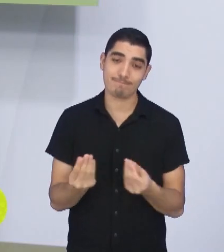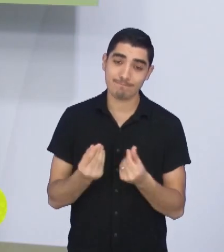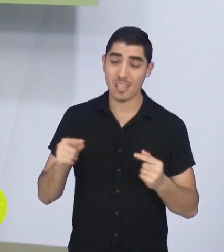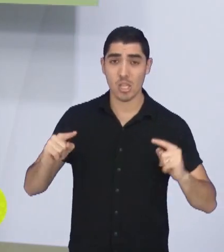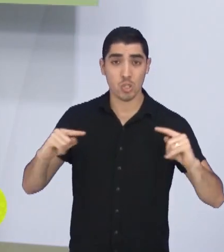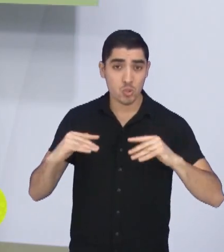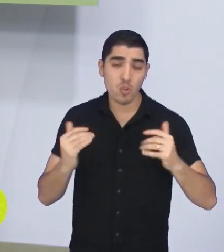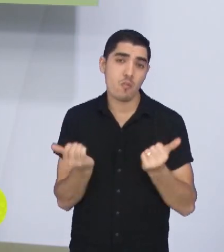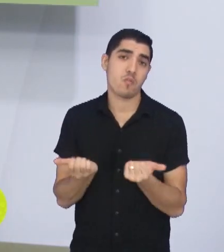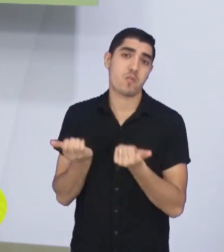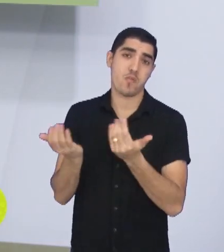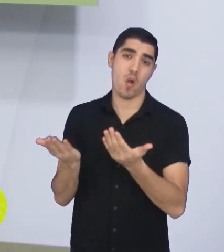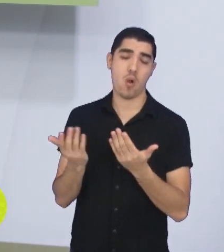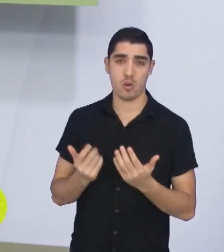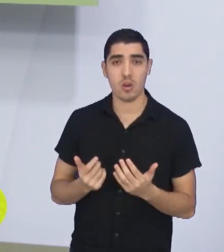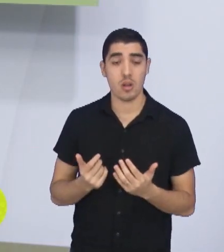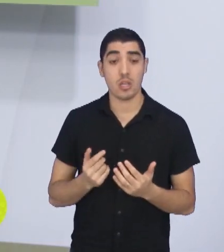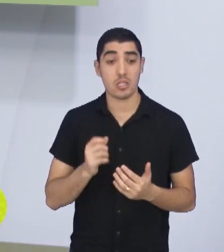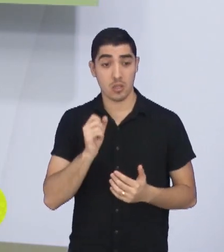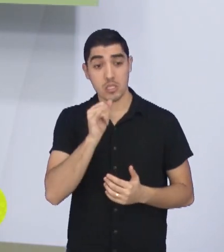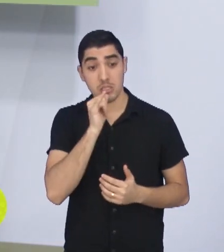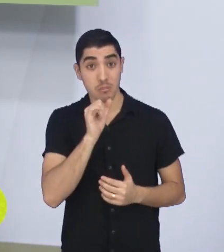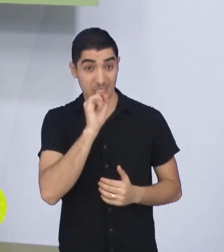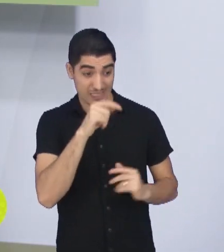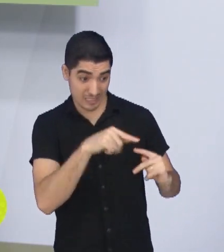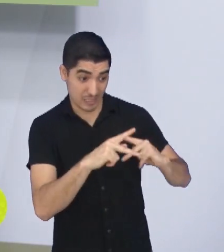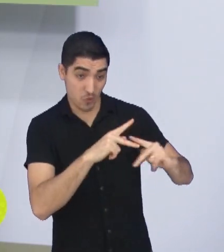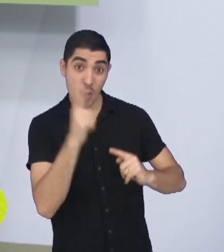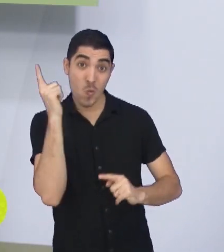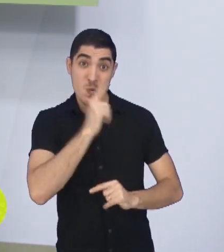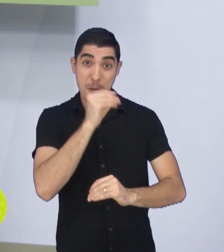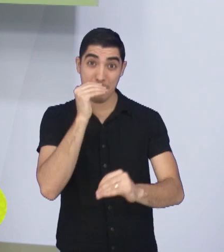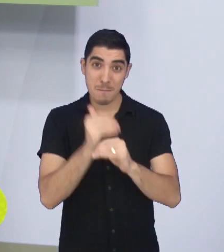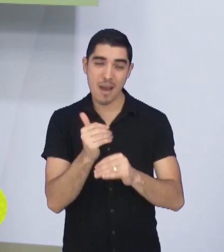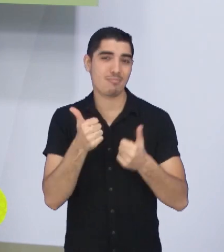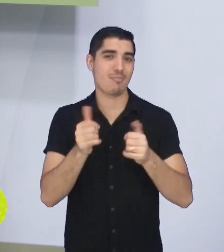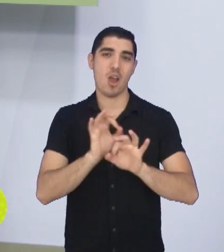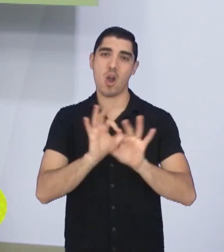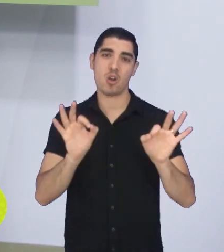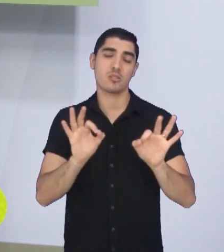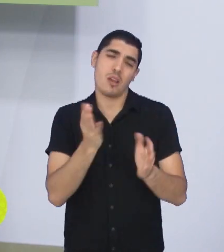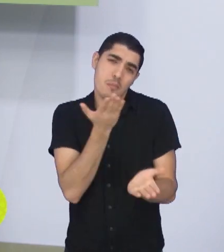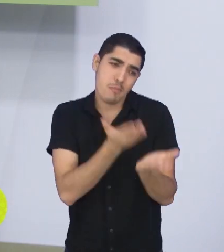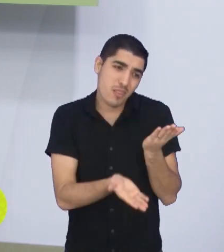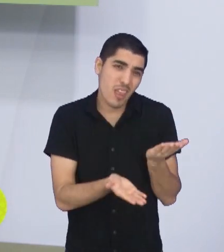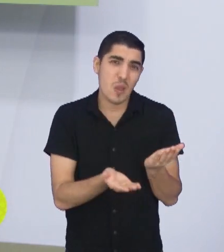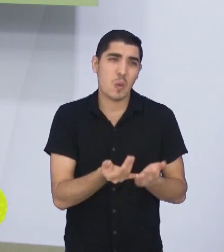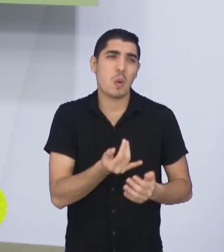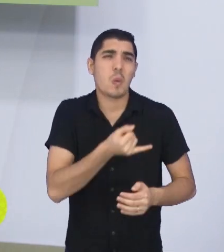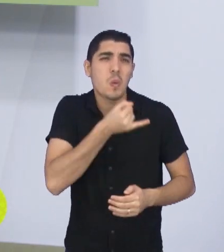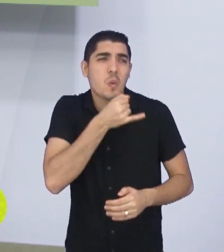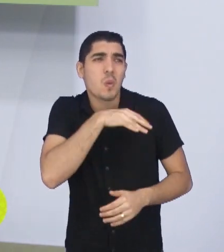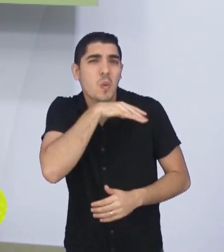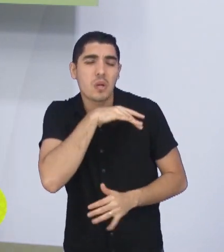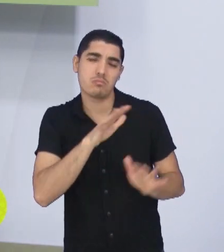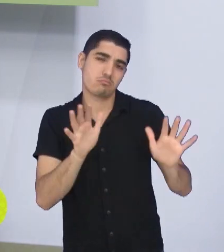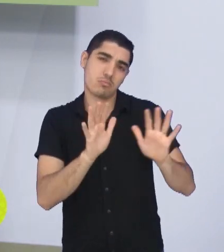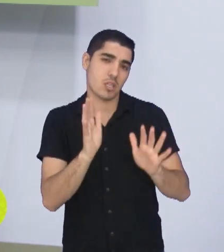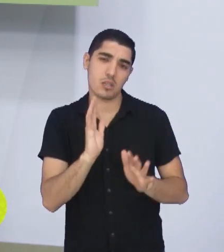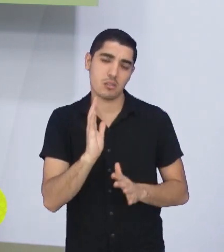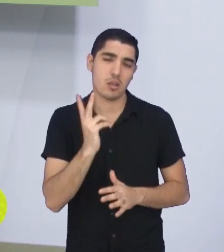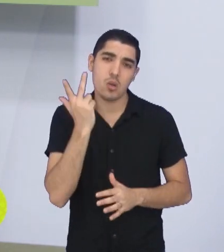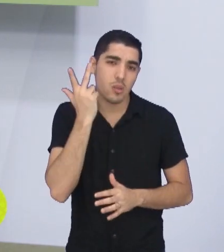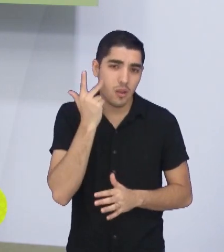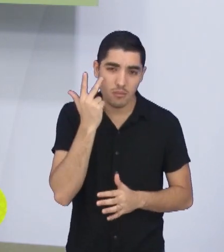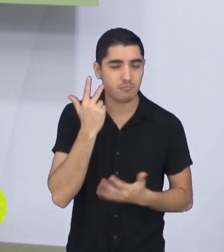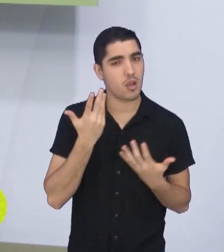de casa, que se o São José conseguisse um empate, seria ótimo. Uma derrota não é tão tragédia assim. Agora é só, né,